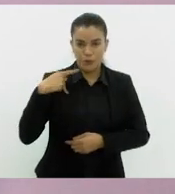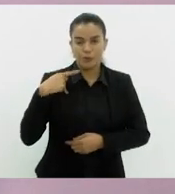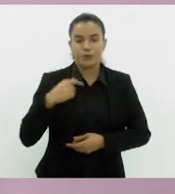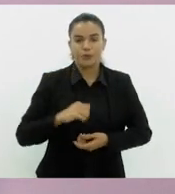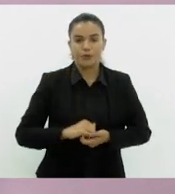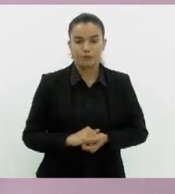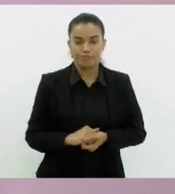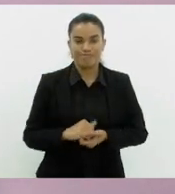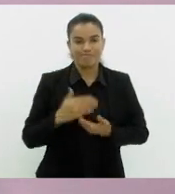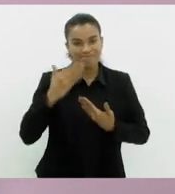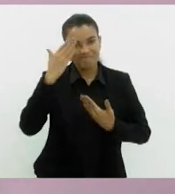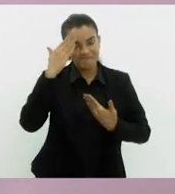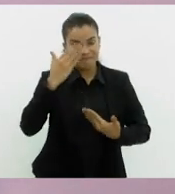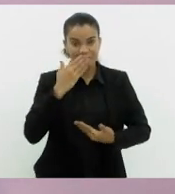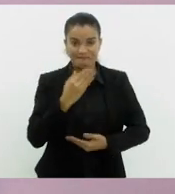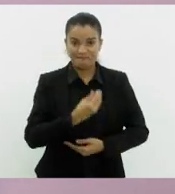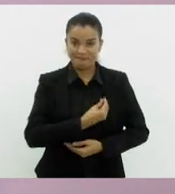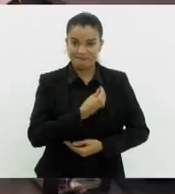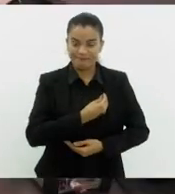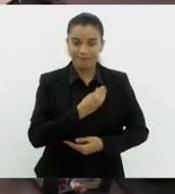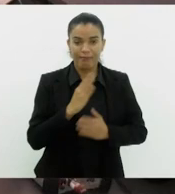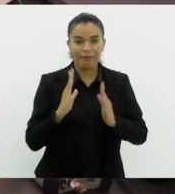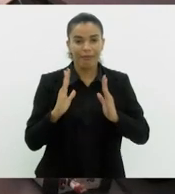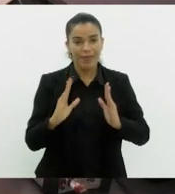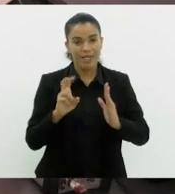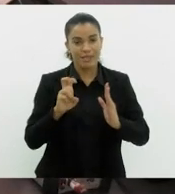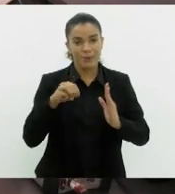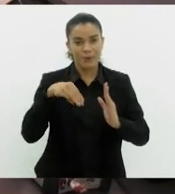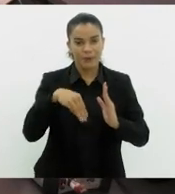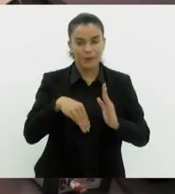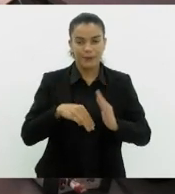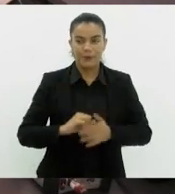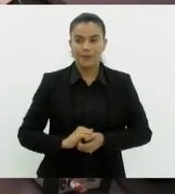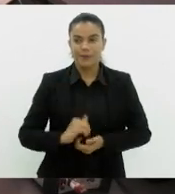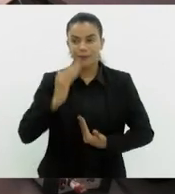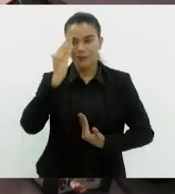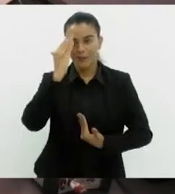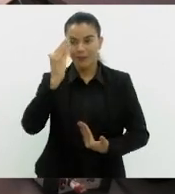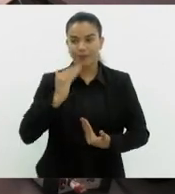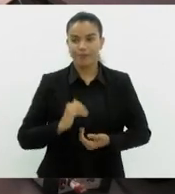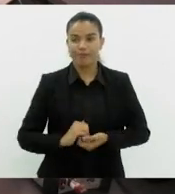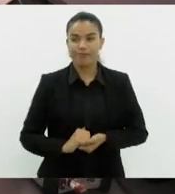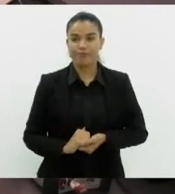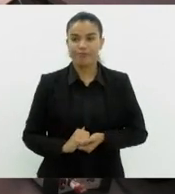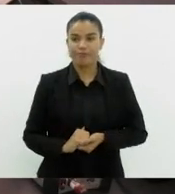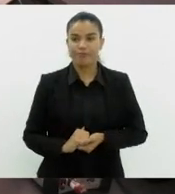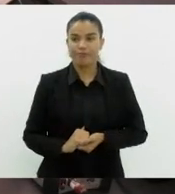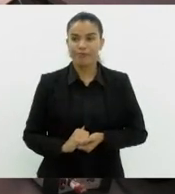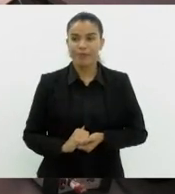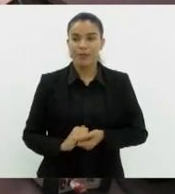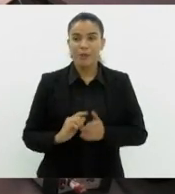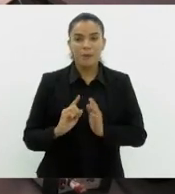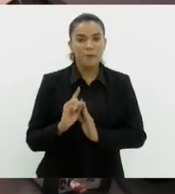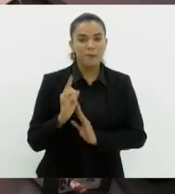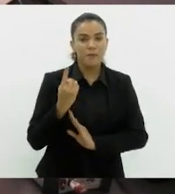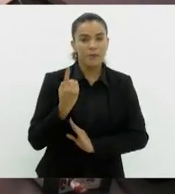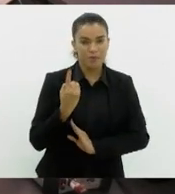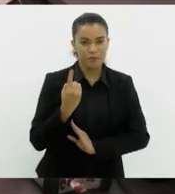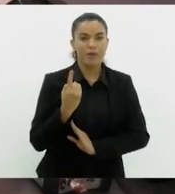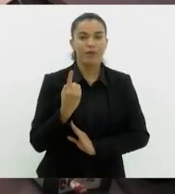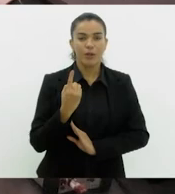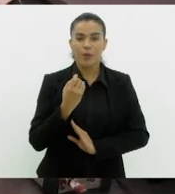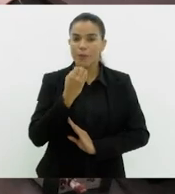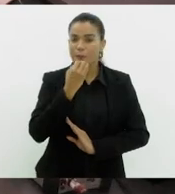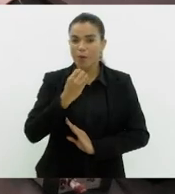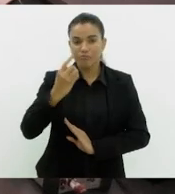Muito obrigada pela sua presença. A senhora tem 5 minutos. Obrigada. Em primeiro lugar, gostaria de dar